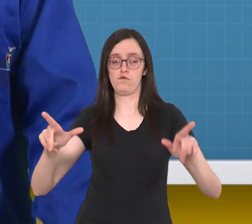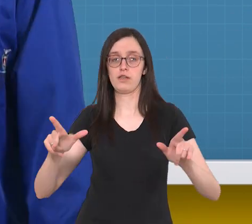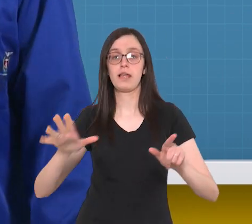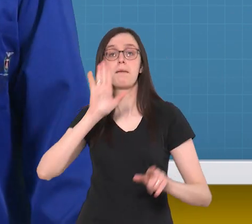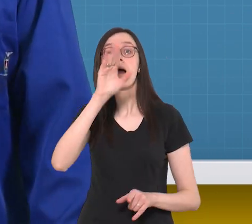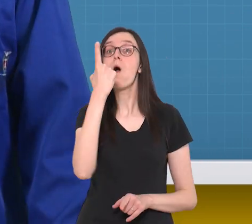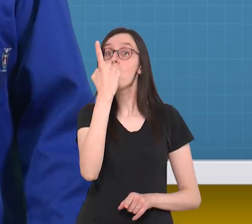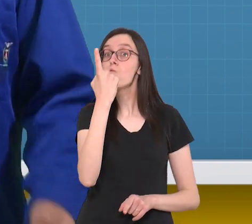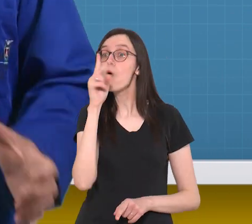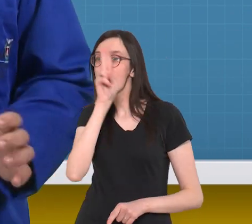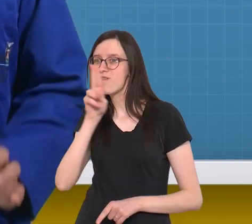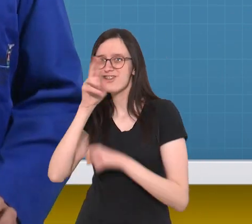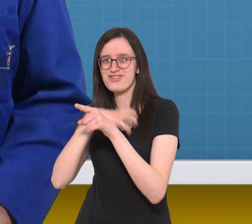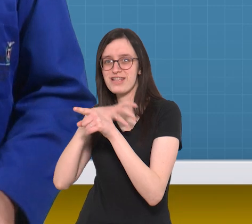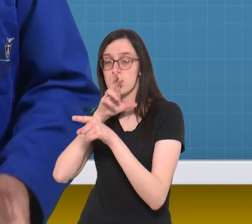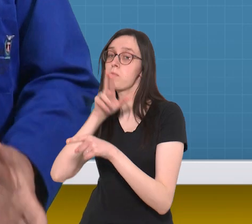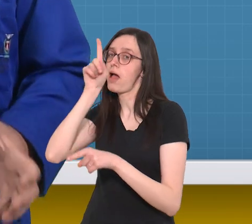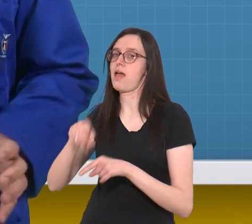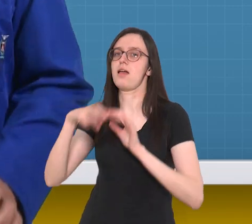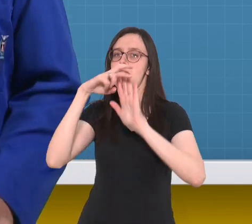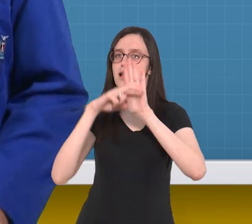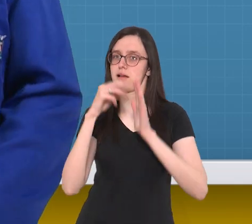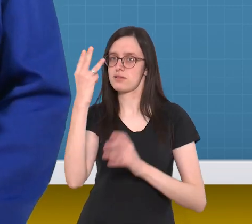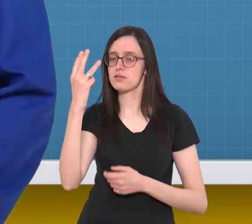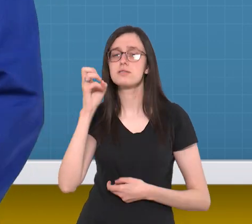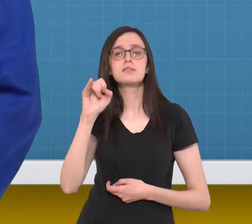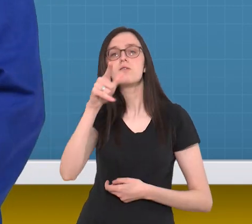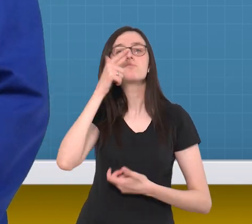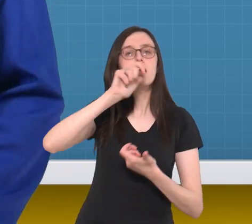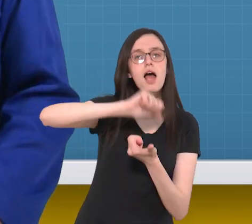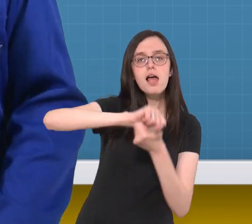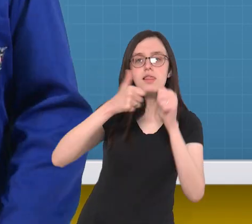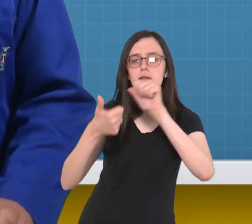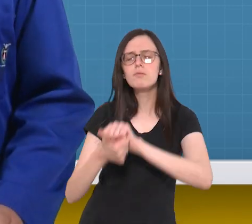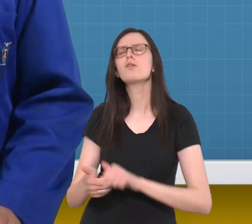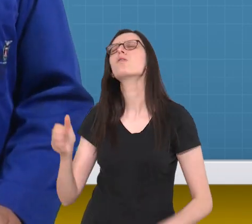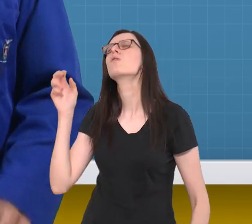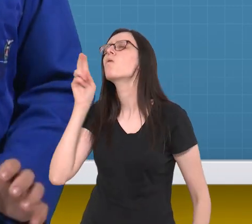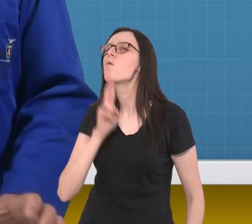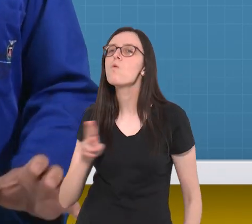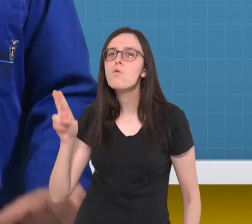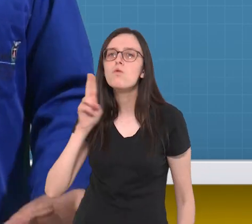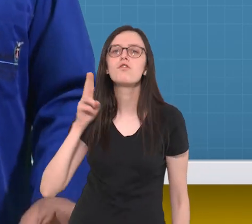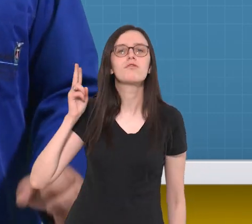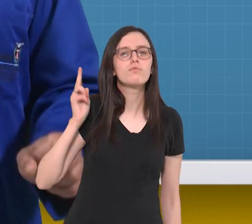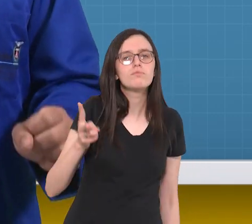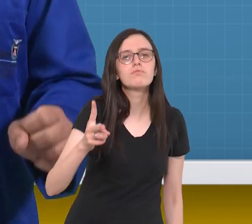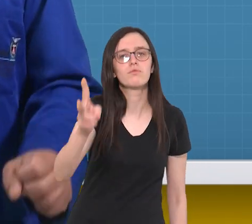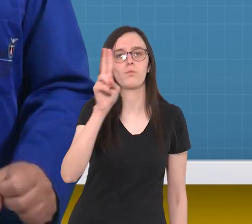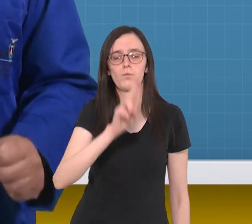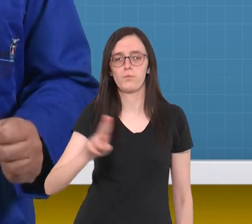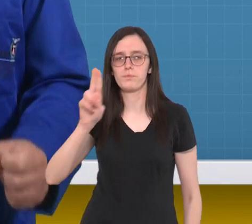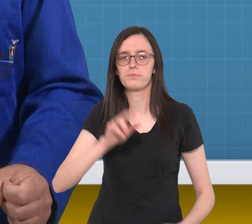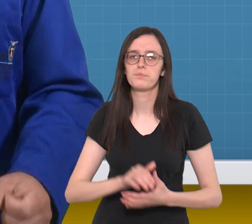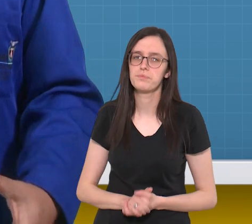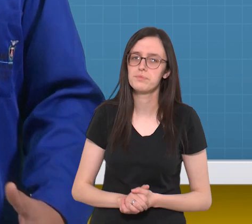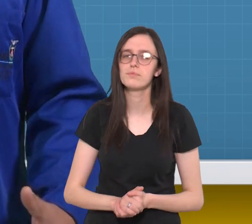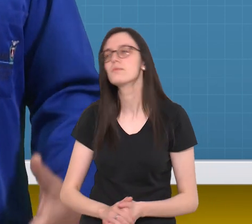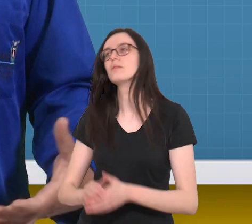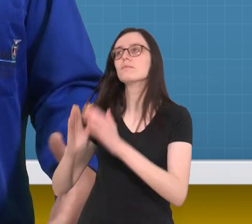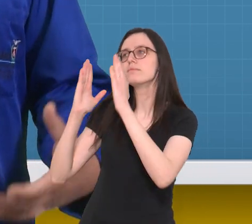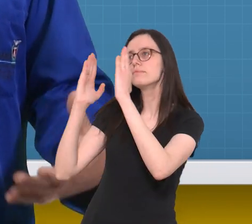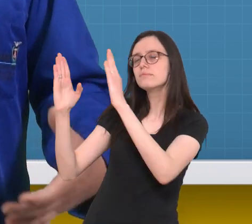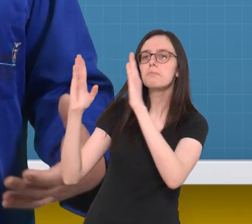uma delas a regra de 3, porque se você se adaptou a esse processo, use. Então, que valores nós